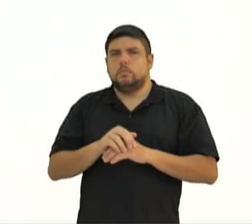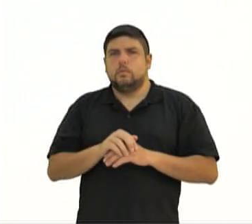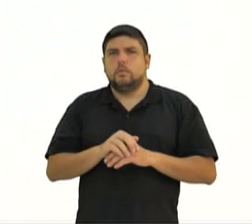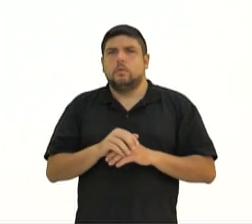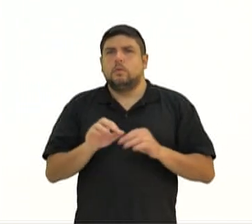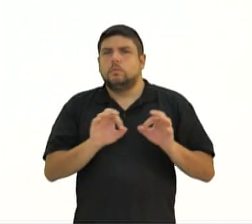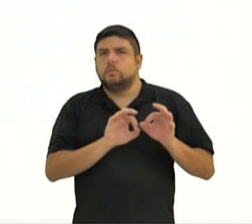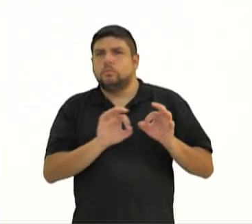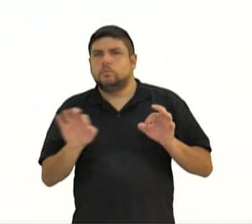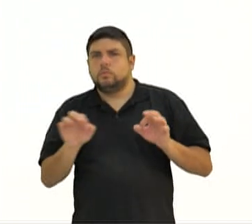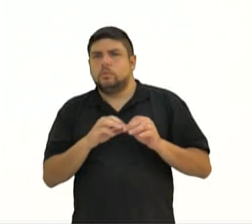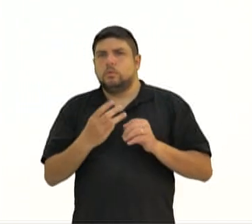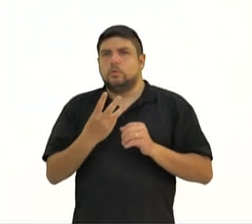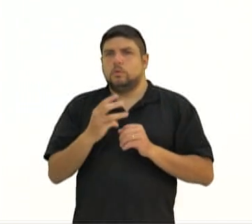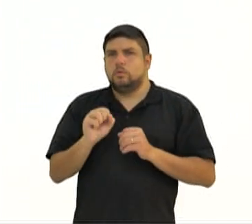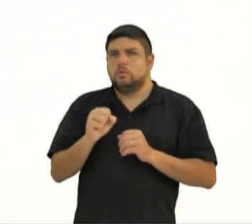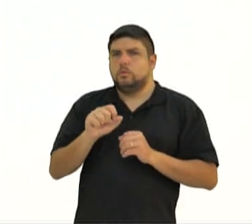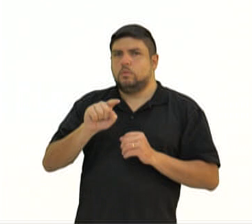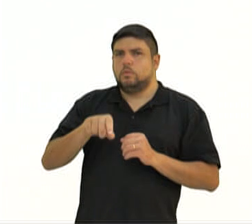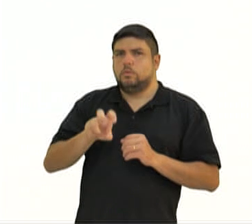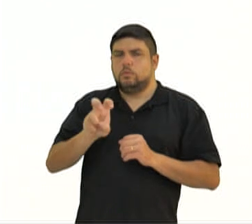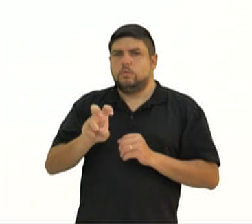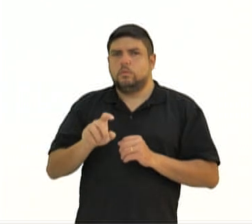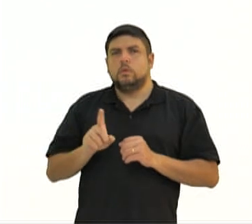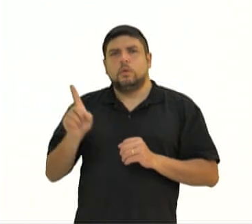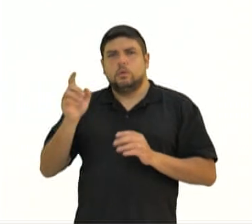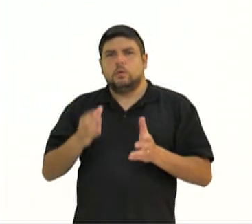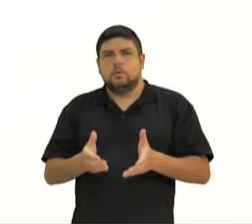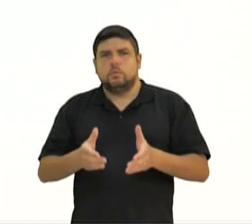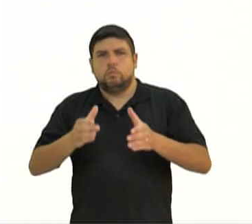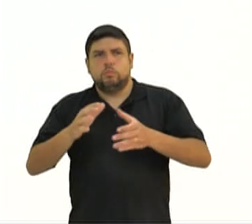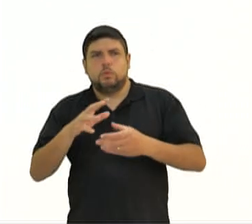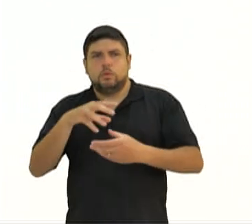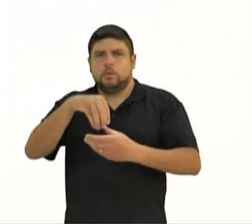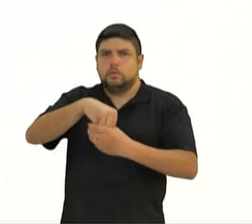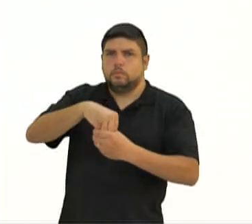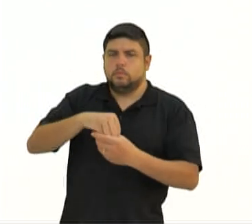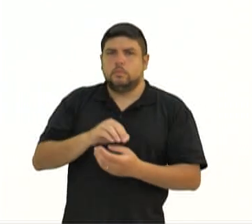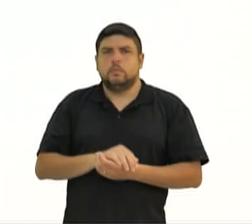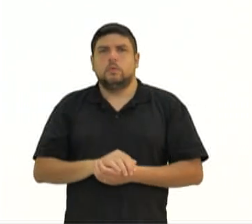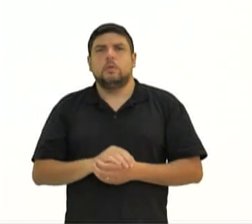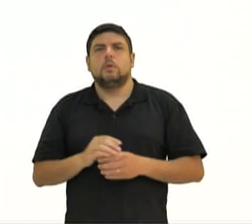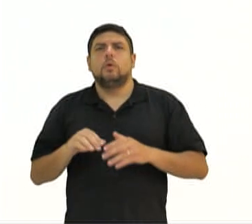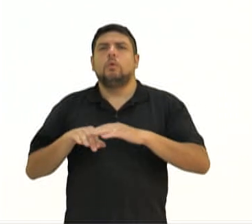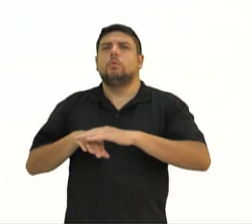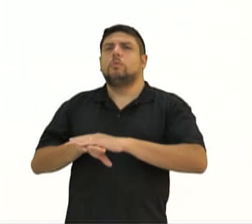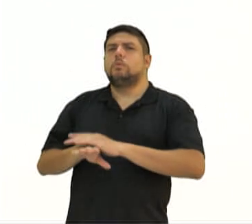38,5 e era considerado uma vasilha, tá? Isso aqui está no museu.